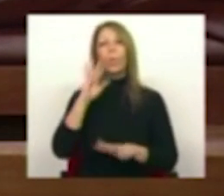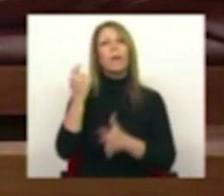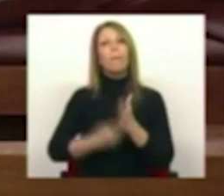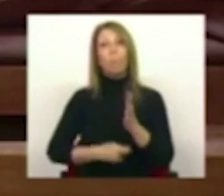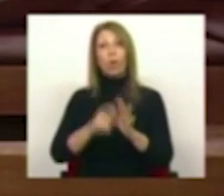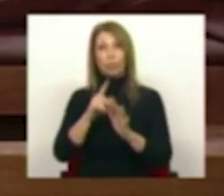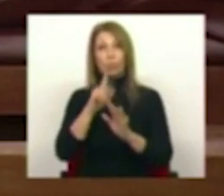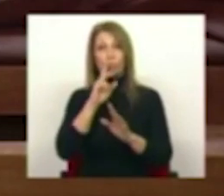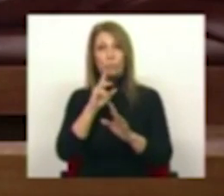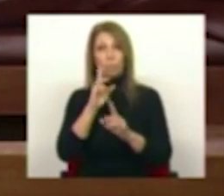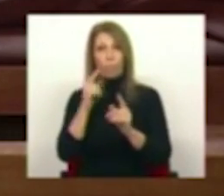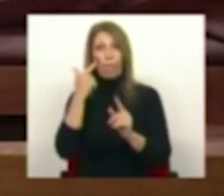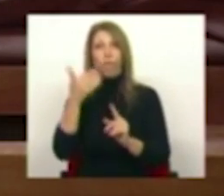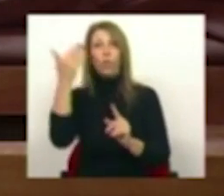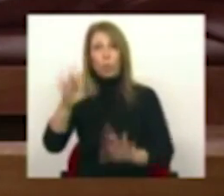gerações.